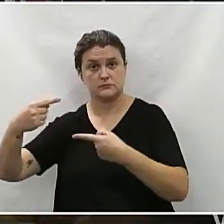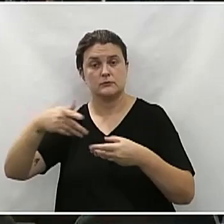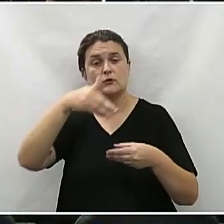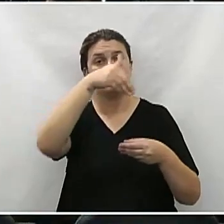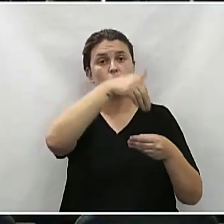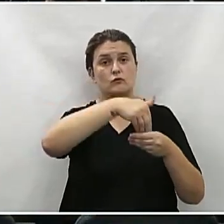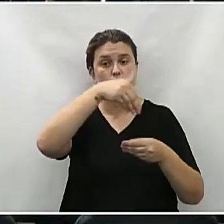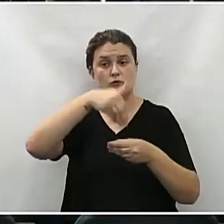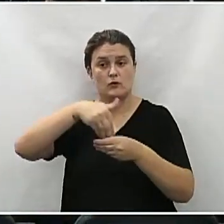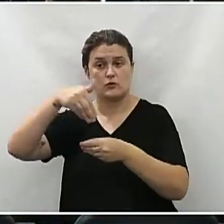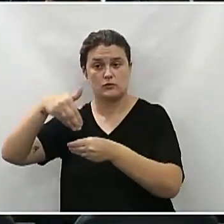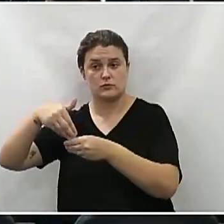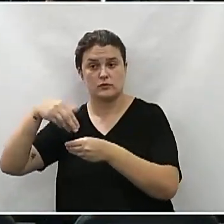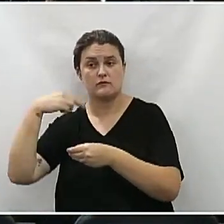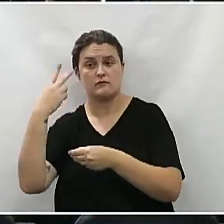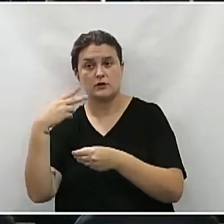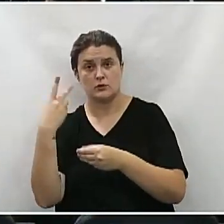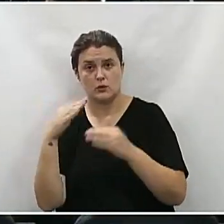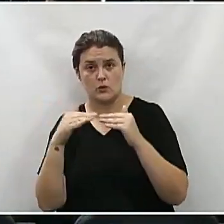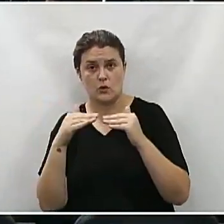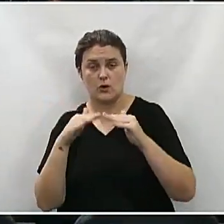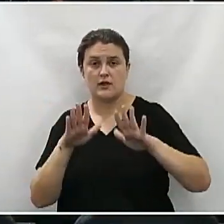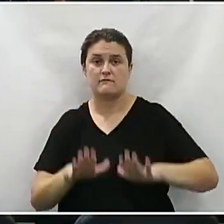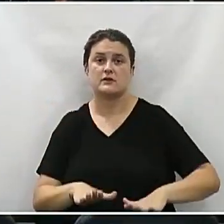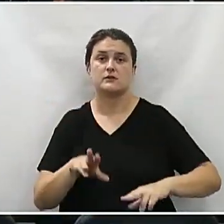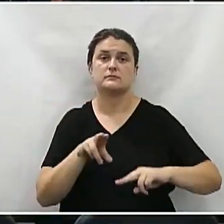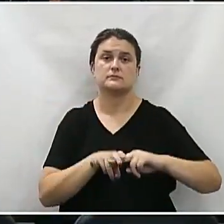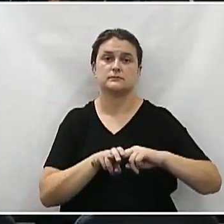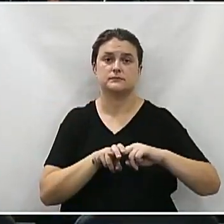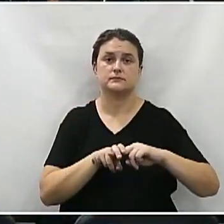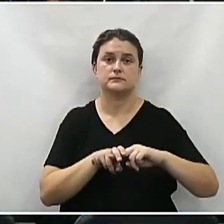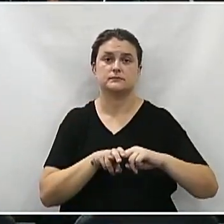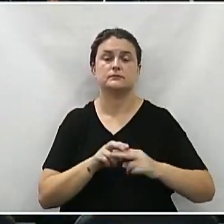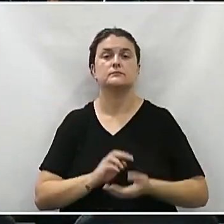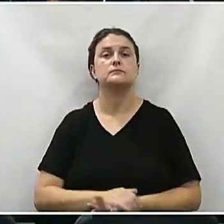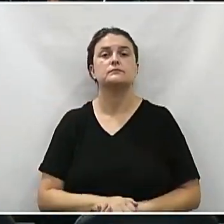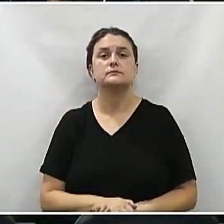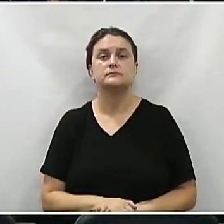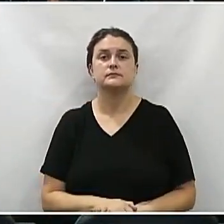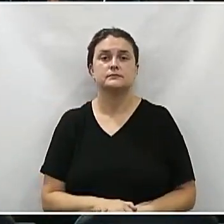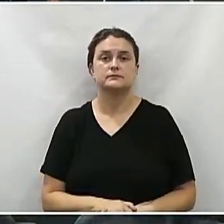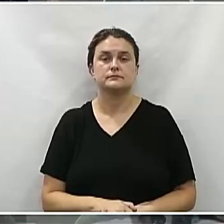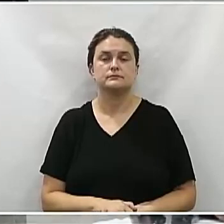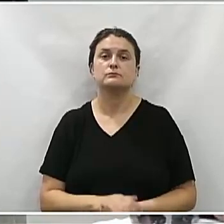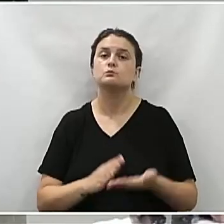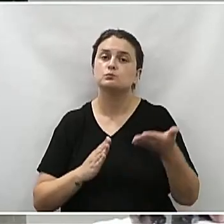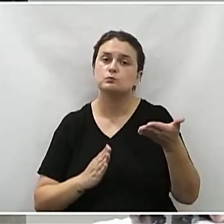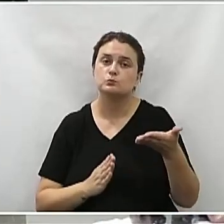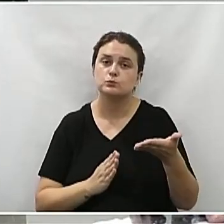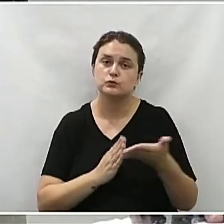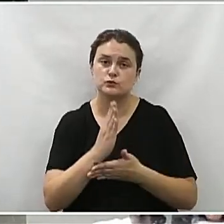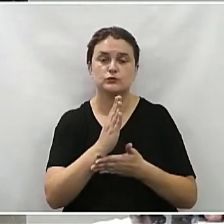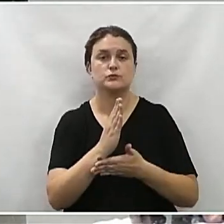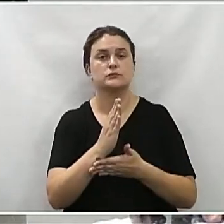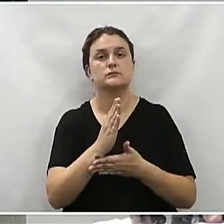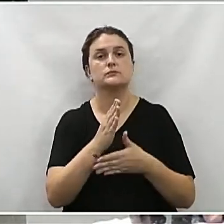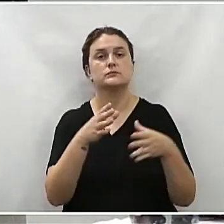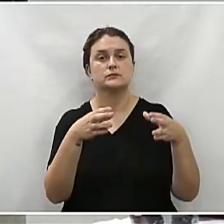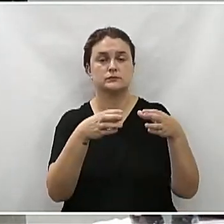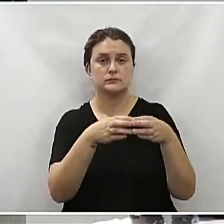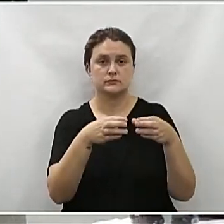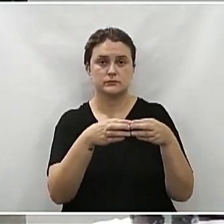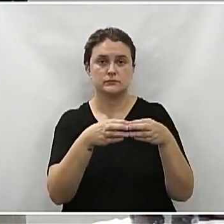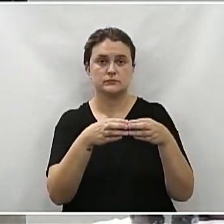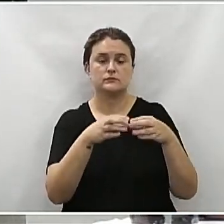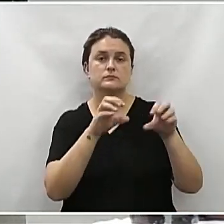Em votação. Vereadores que aprovam, permaneçam como estão. Aprovado o parecer fundamentado da